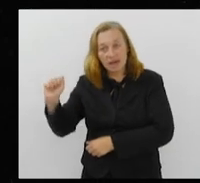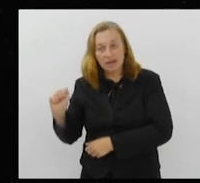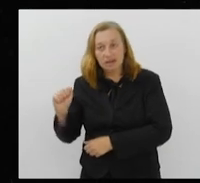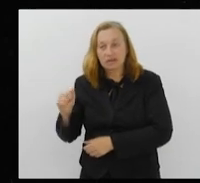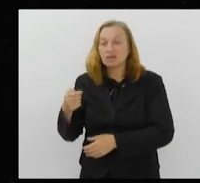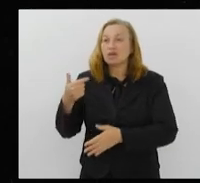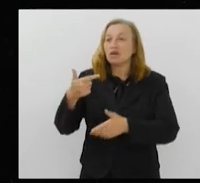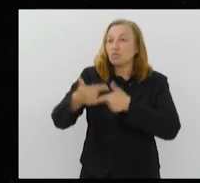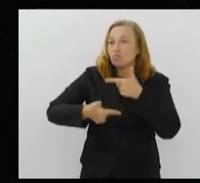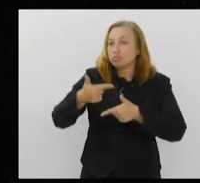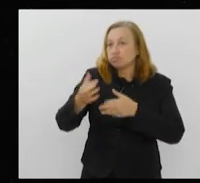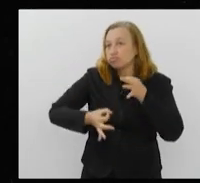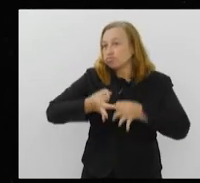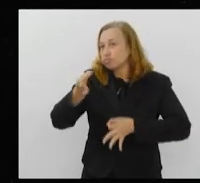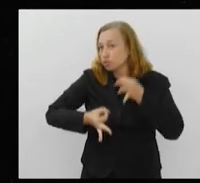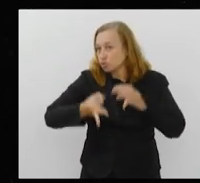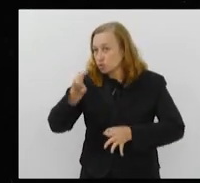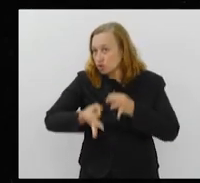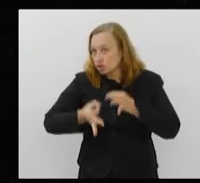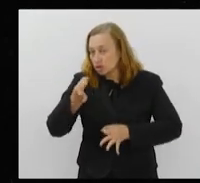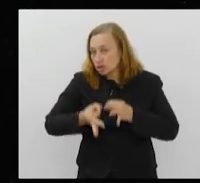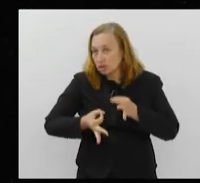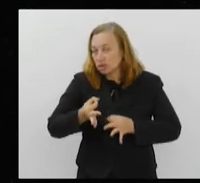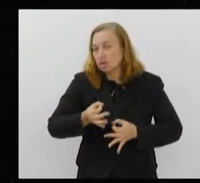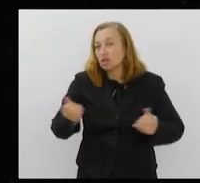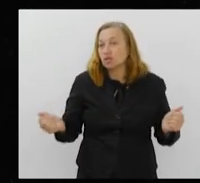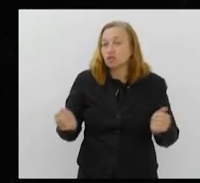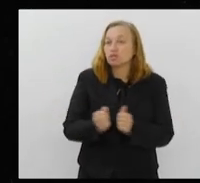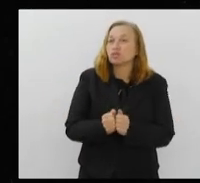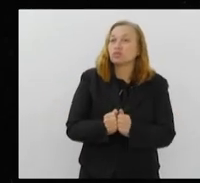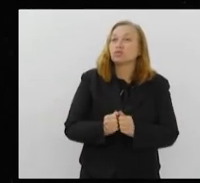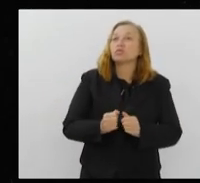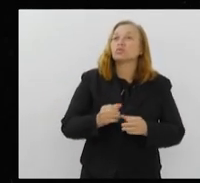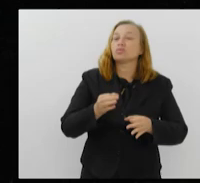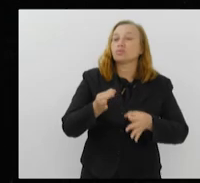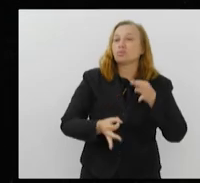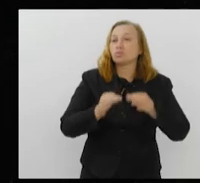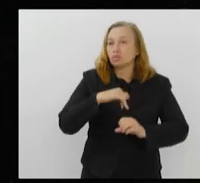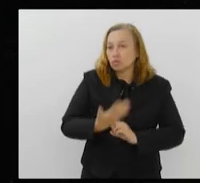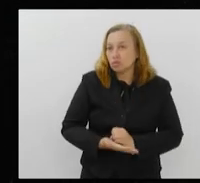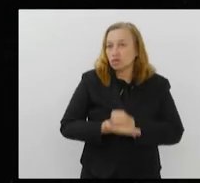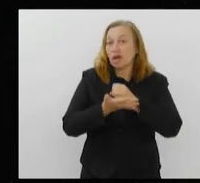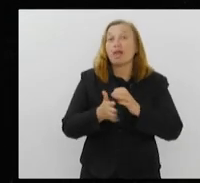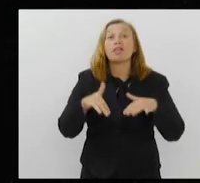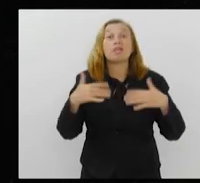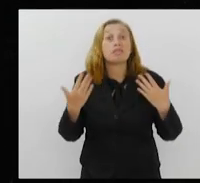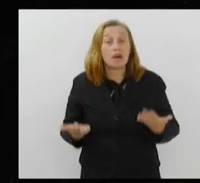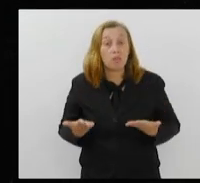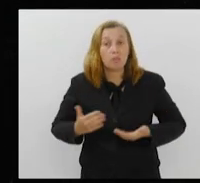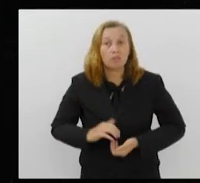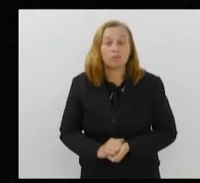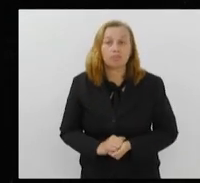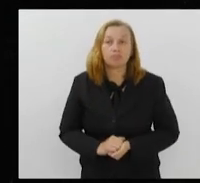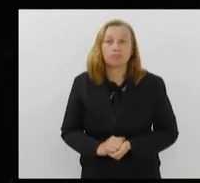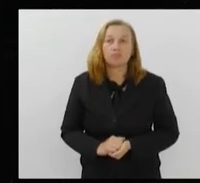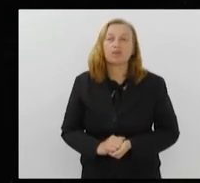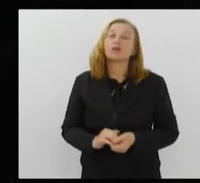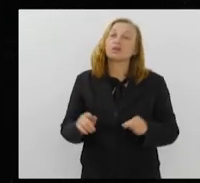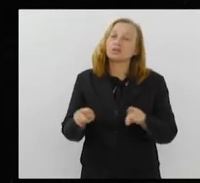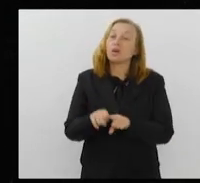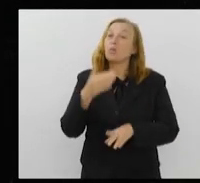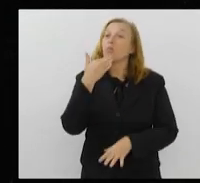luta justa e, junto com isso, uma luta sustentável. Então, aqui vai também